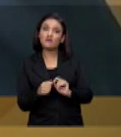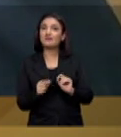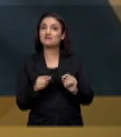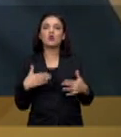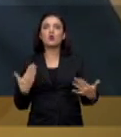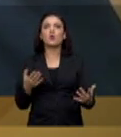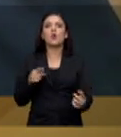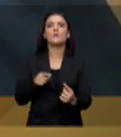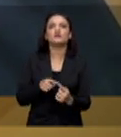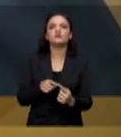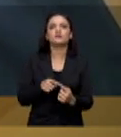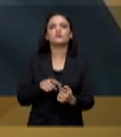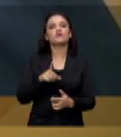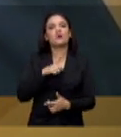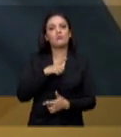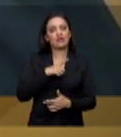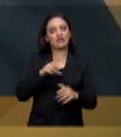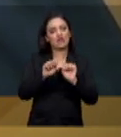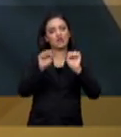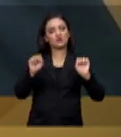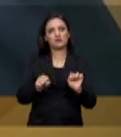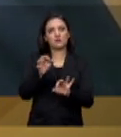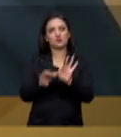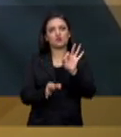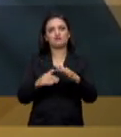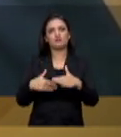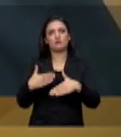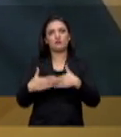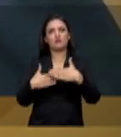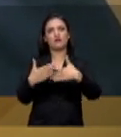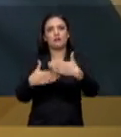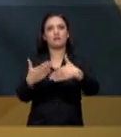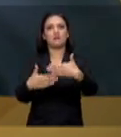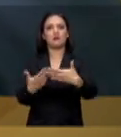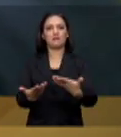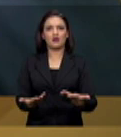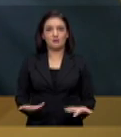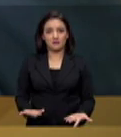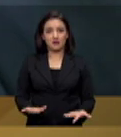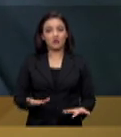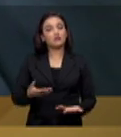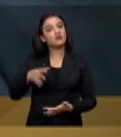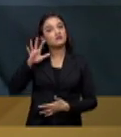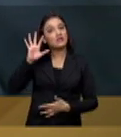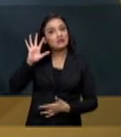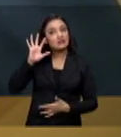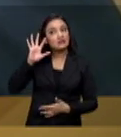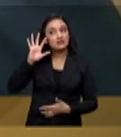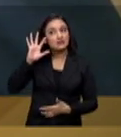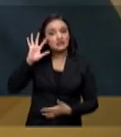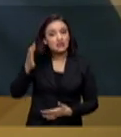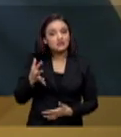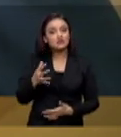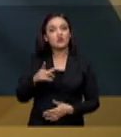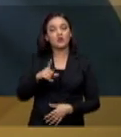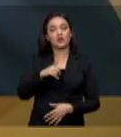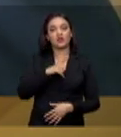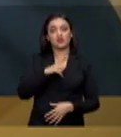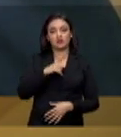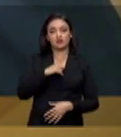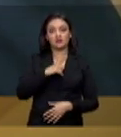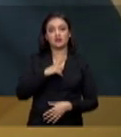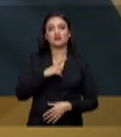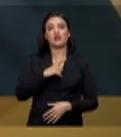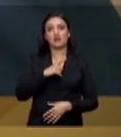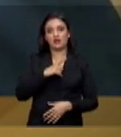que evolua o sistema jurídico diante das respostas suficientes ou insuficientes que têm sido